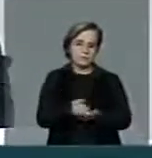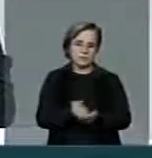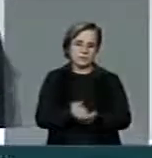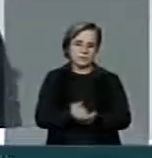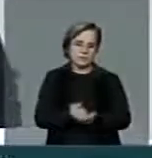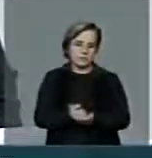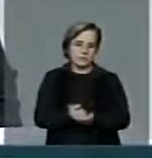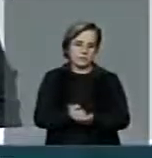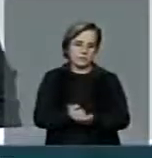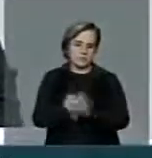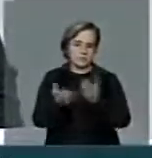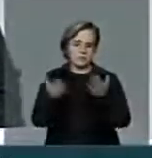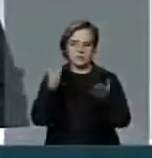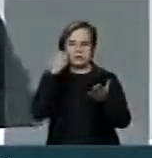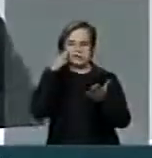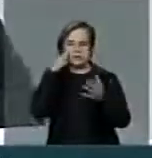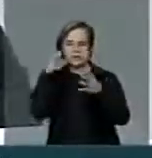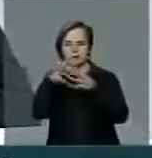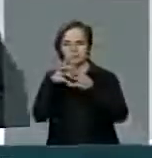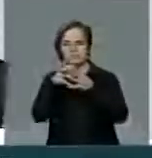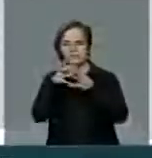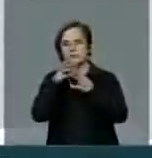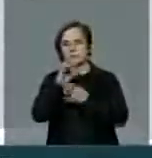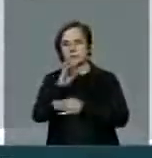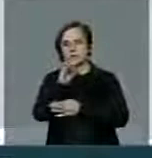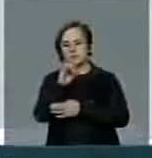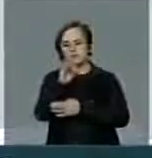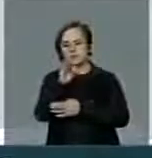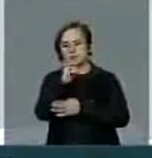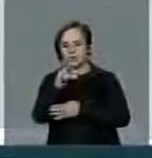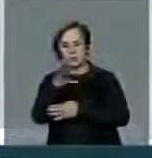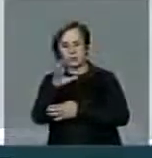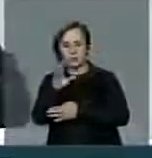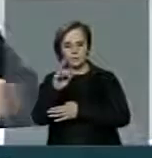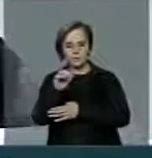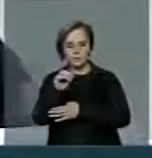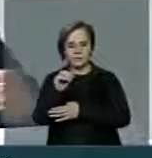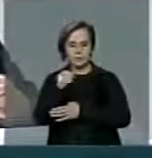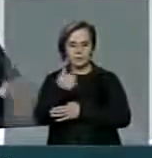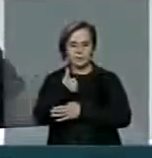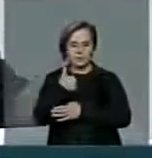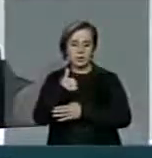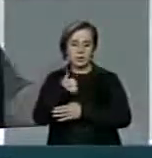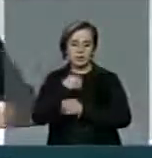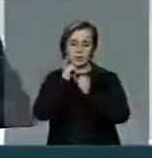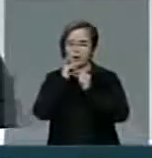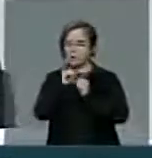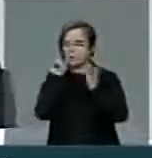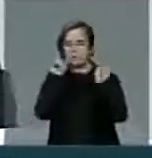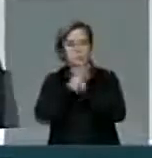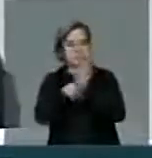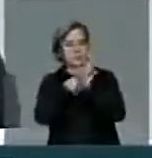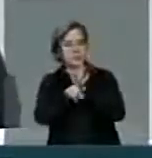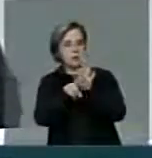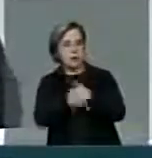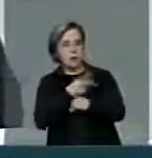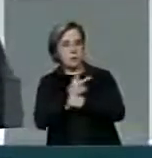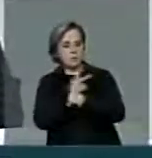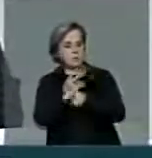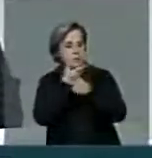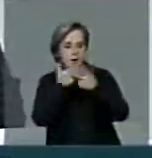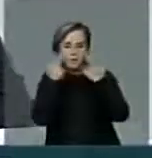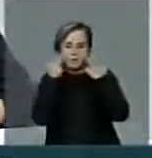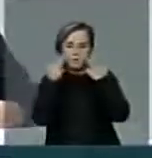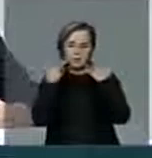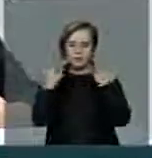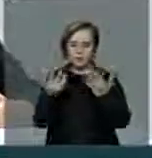português. esse é o entendimento do Eu Executivo. aprendi, Eu não tenho nenhum problema de fazer uma Se a consulta. lei escreve isso e a Advocacia Geral da